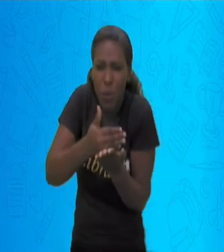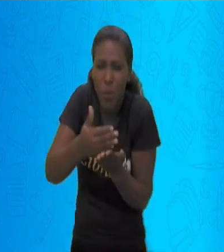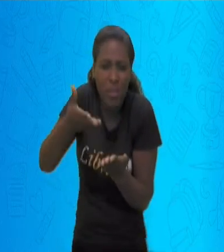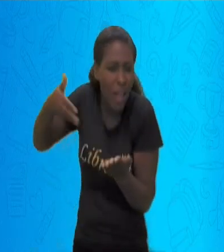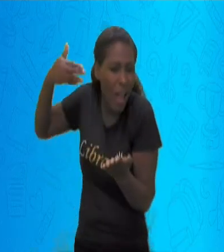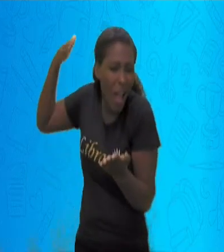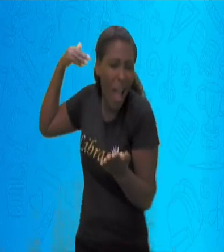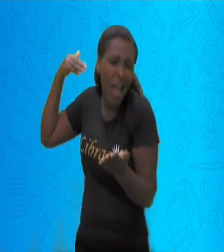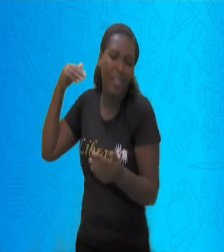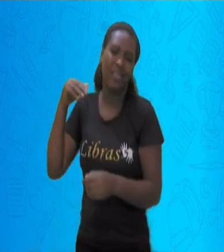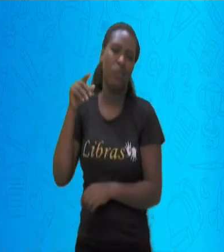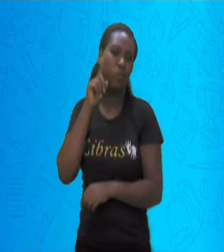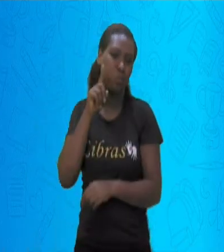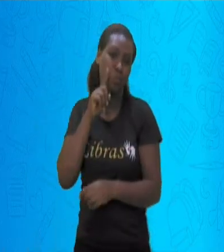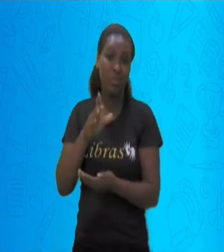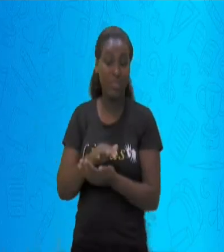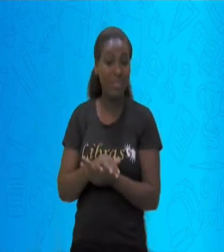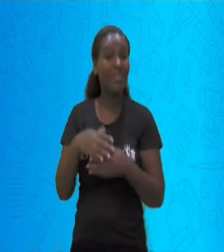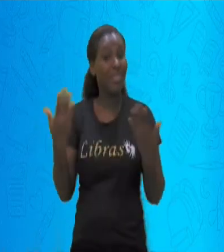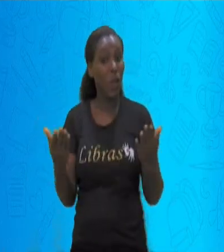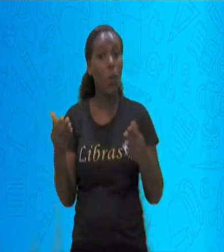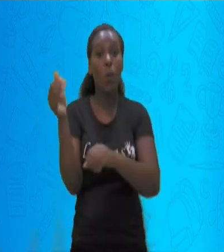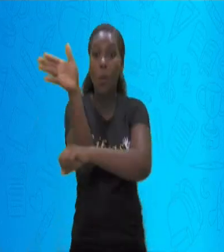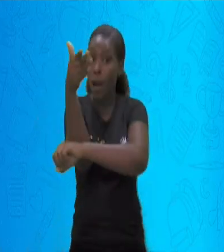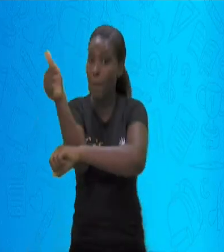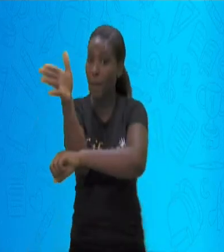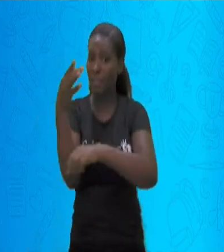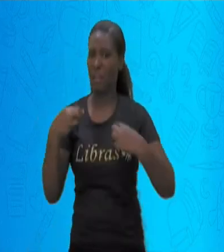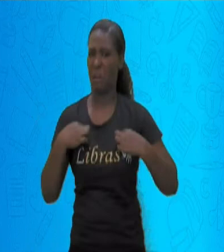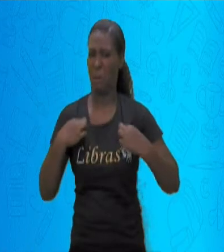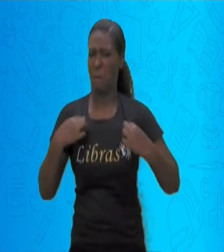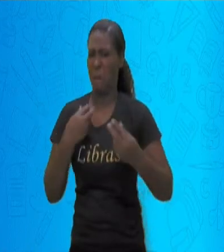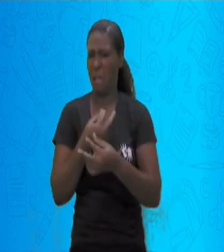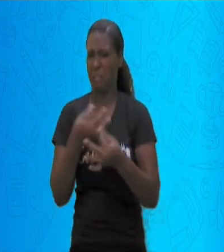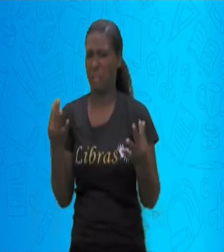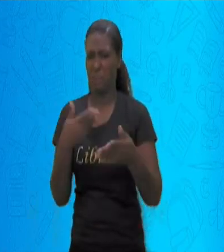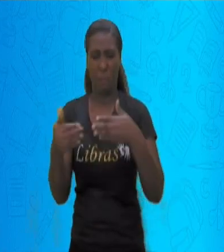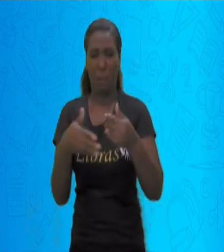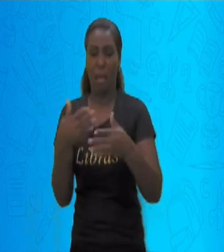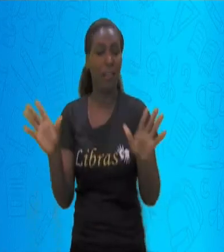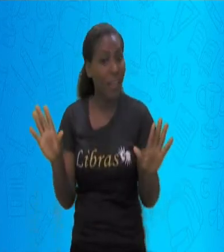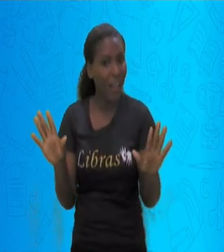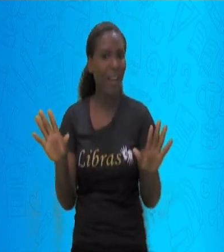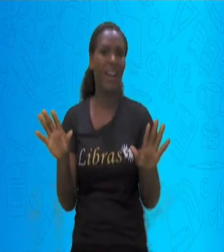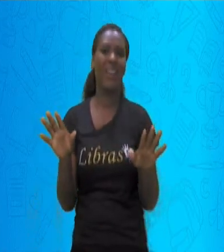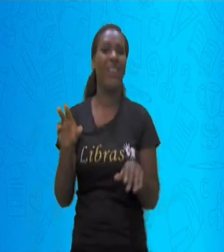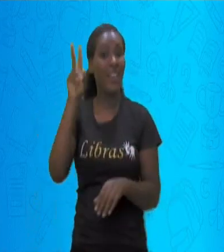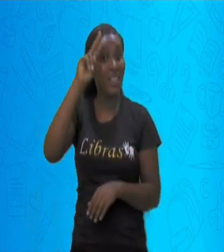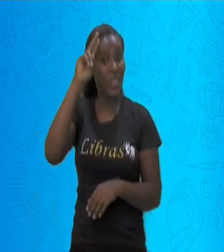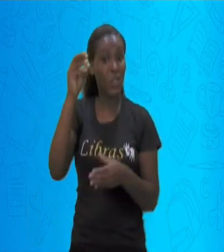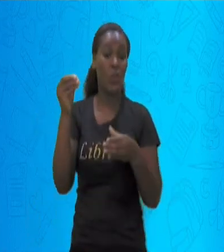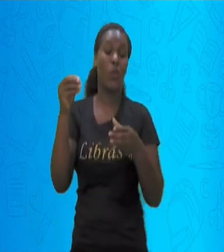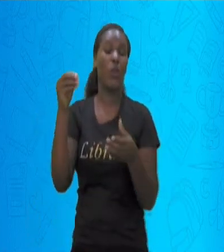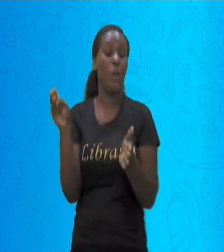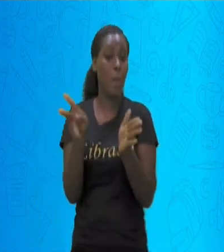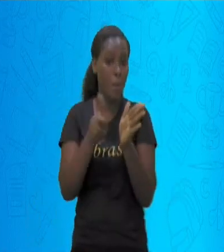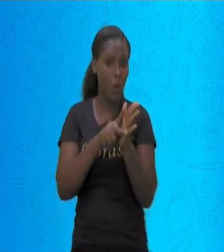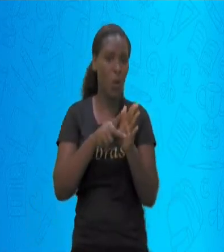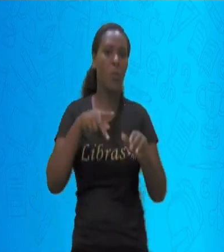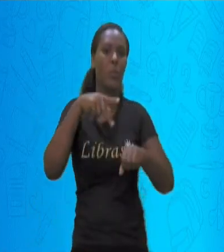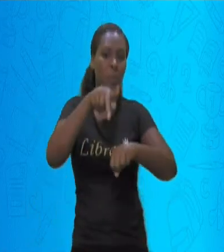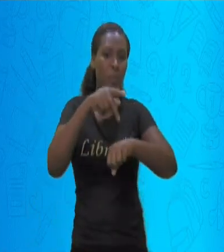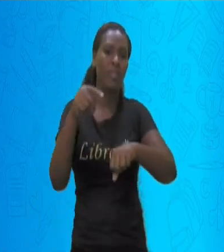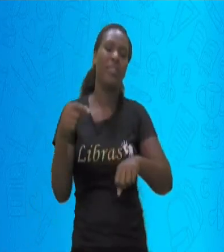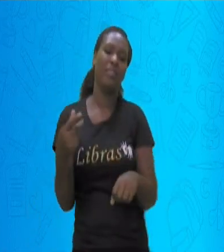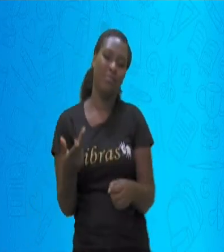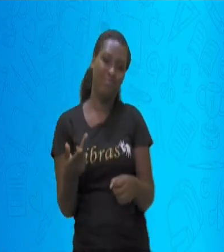de pano. Ela faz parte da história da construção dos Estados Unidos. Já a bandeira de